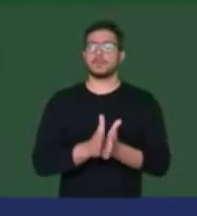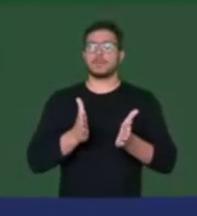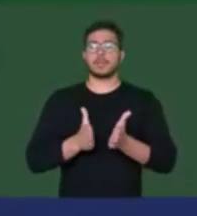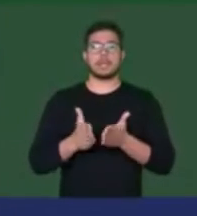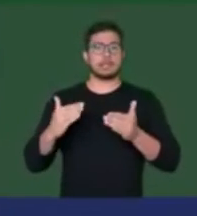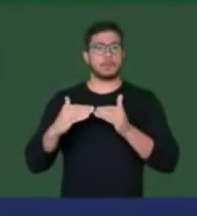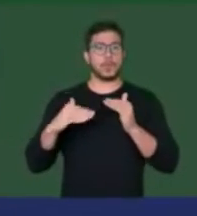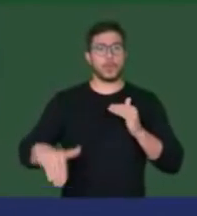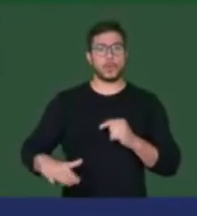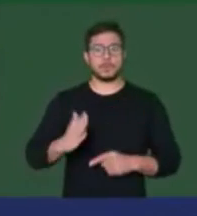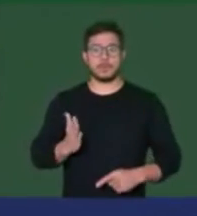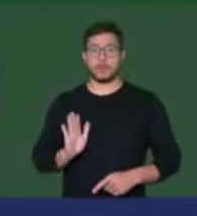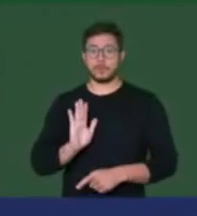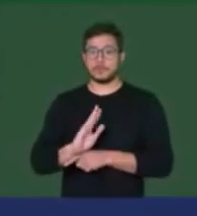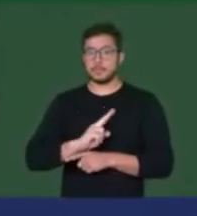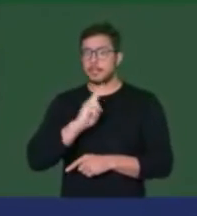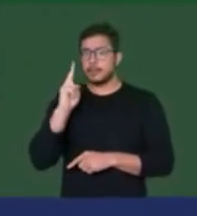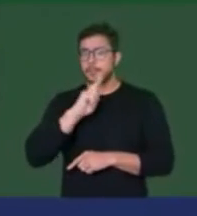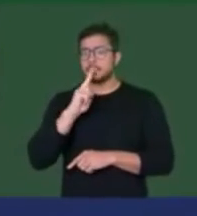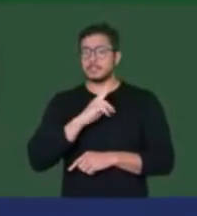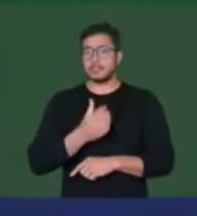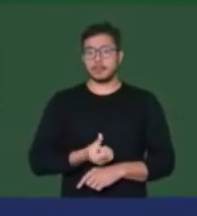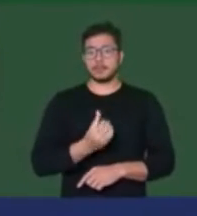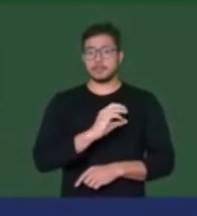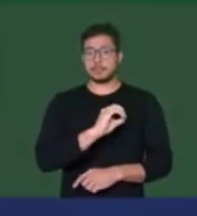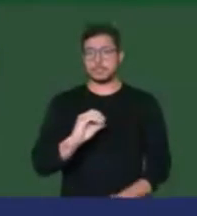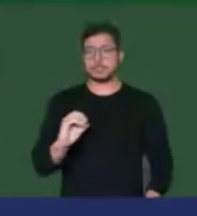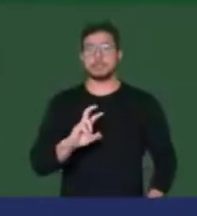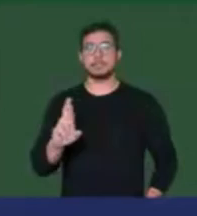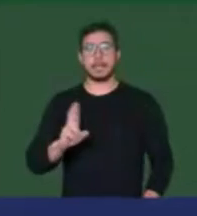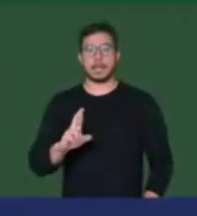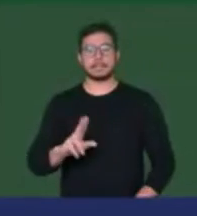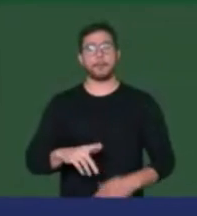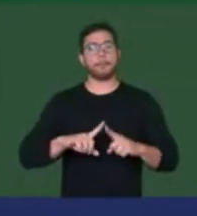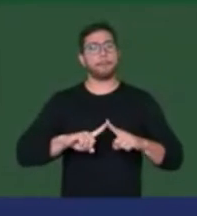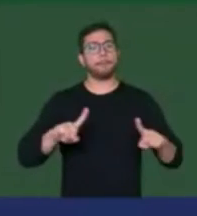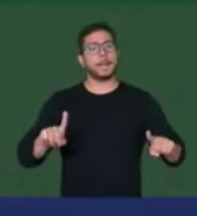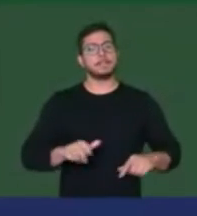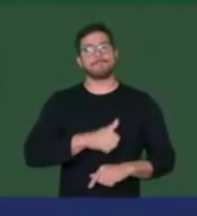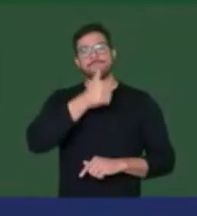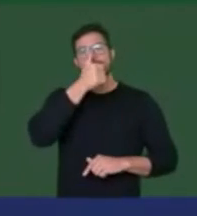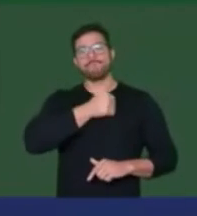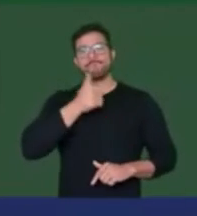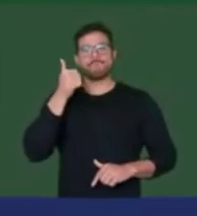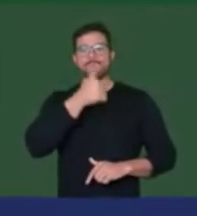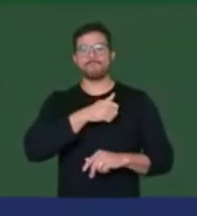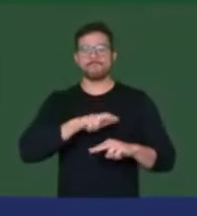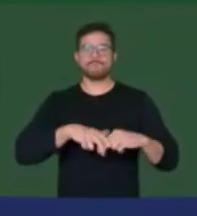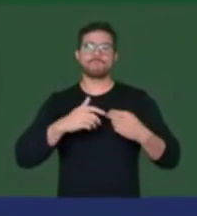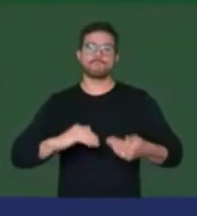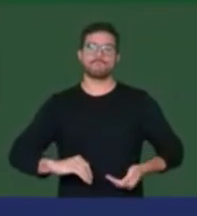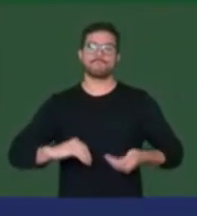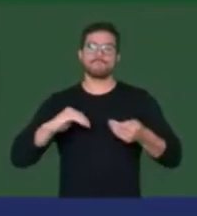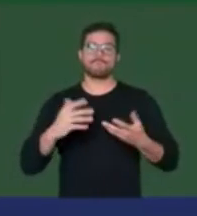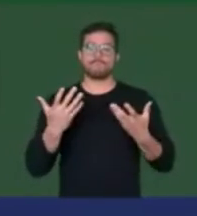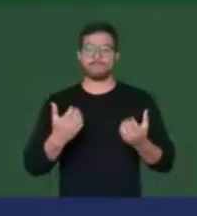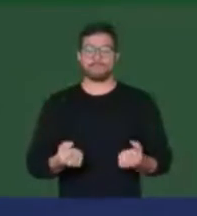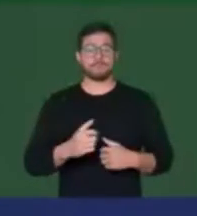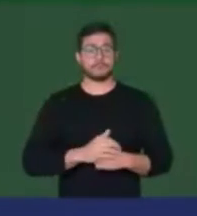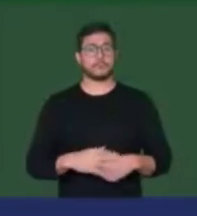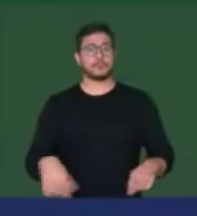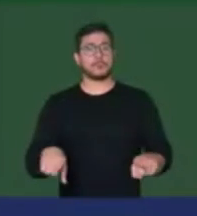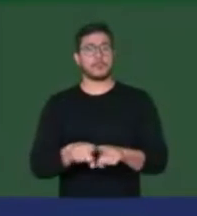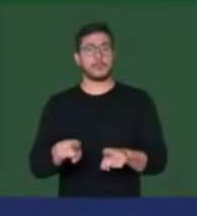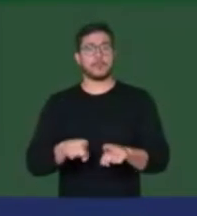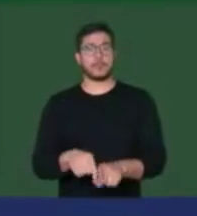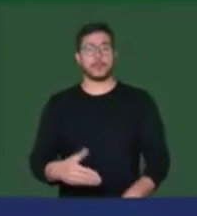emergencial de R$ 600 e teve que engolir por decisão desse Congresso. Um governo que nunca se